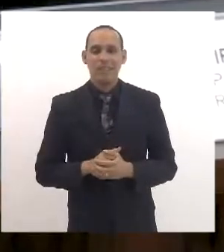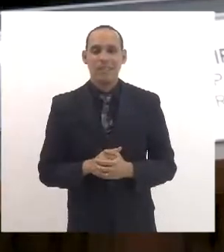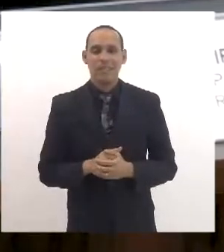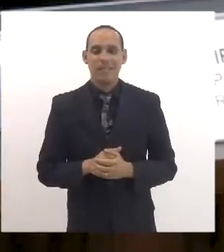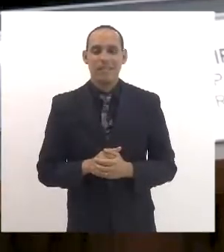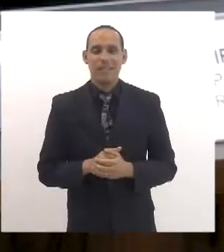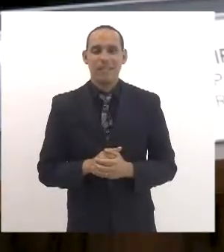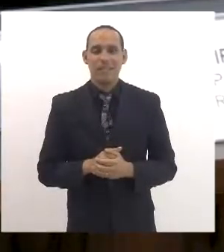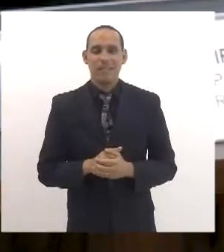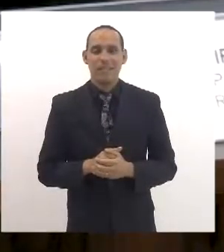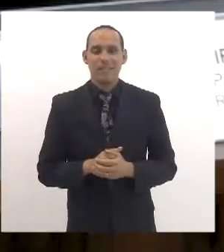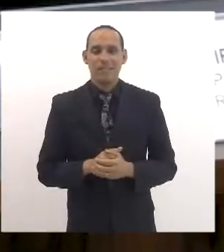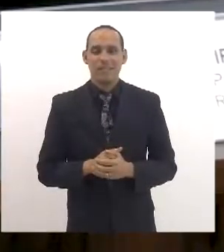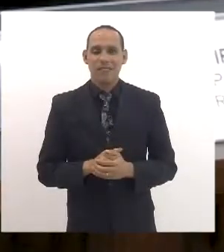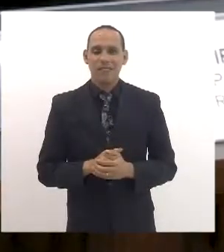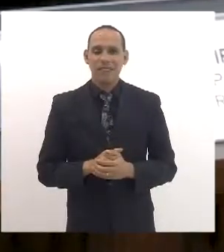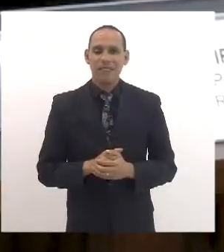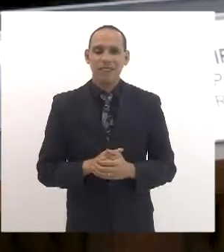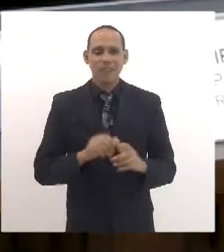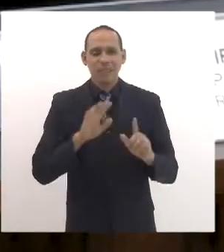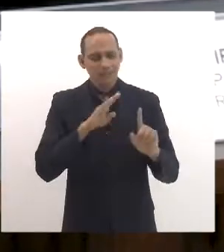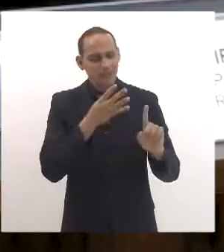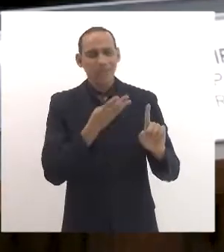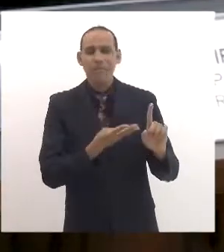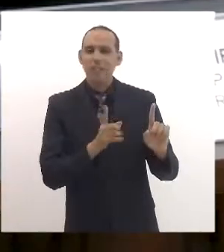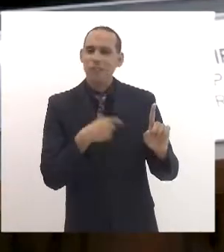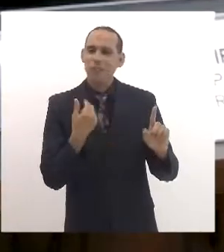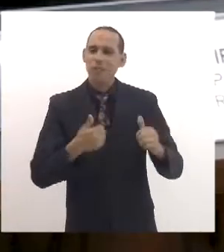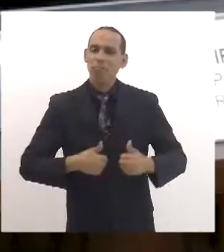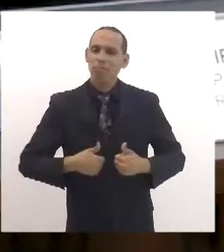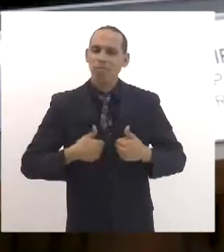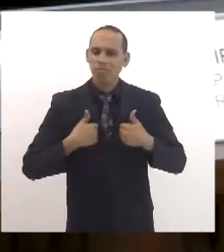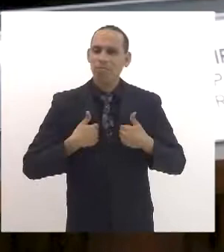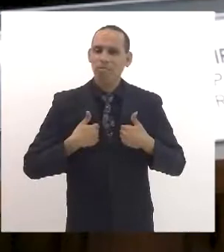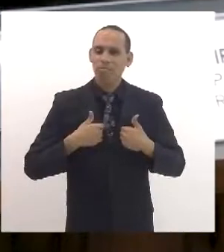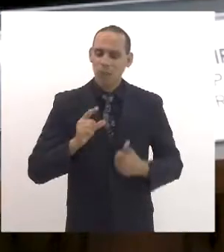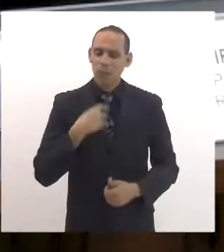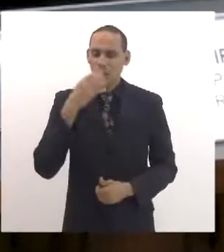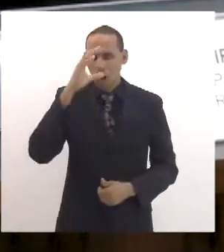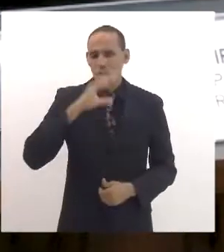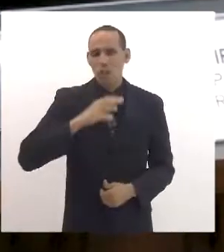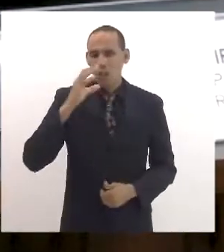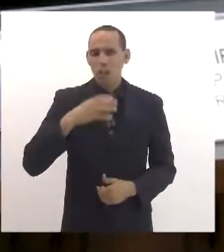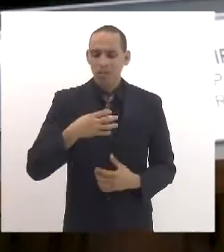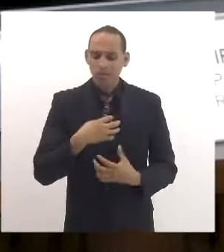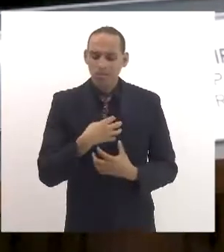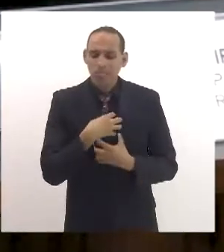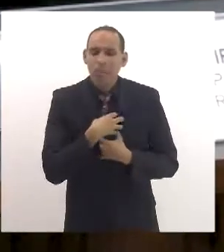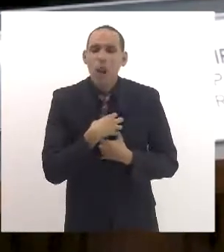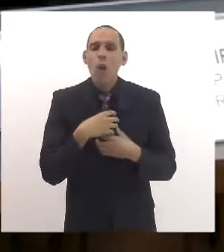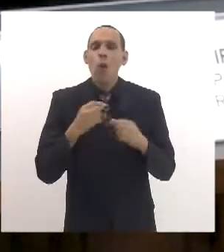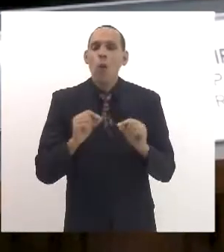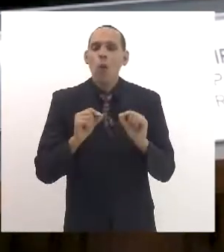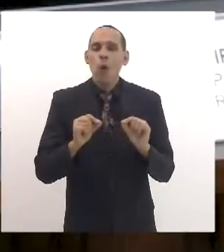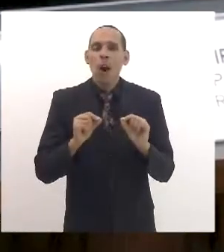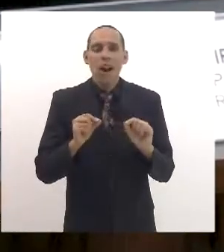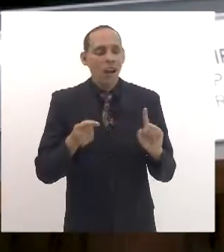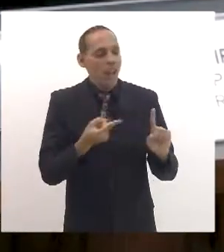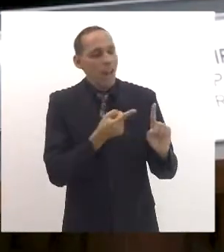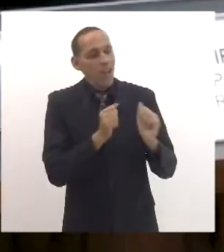o tipo de homenagem que dá orgulho a todos nós, cidadãos, nos tornarmos co-cidadãos de Manuel